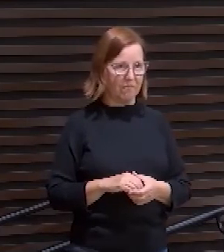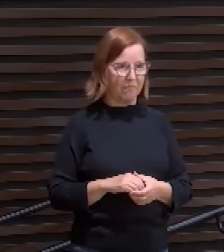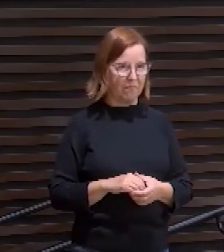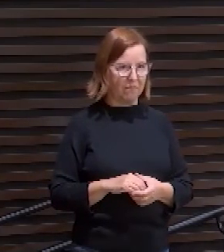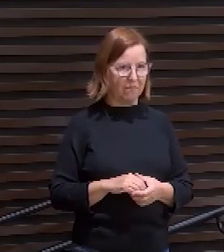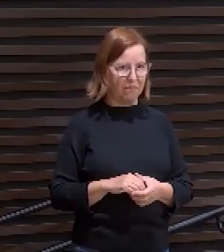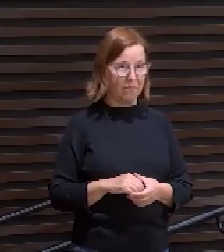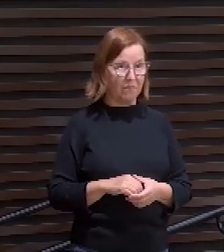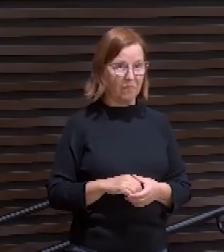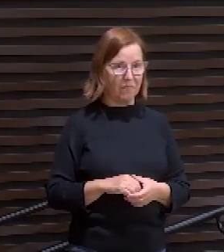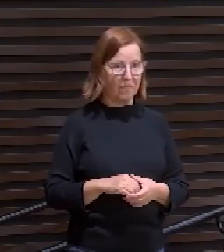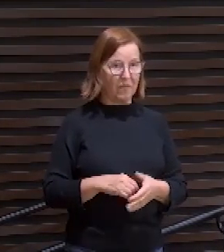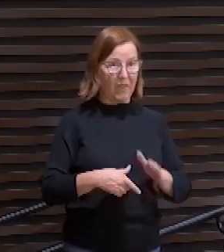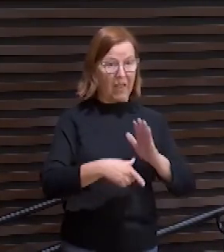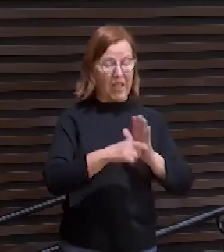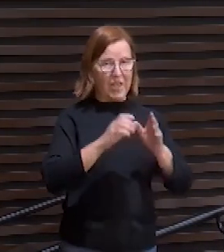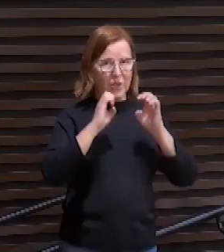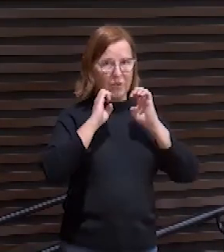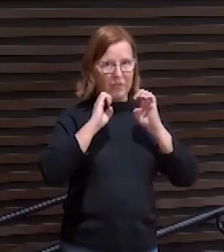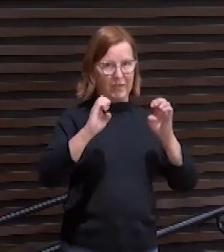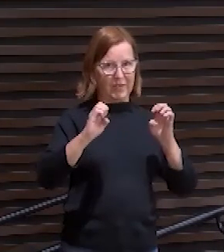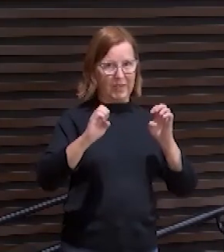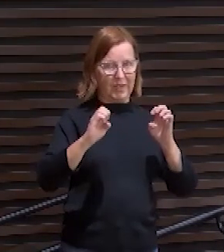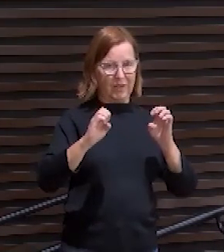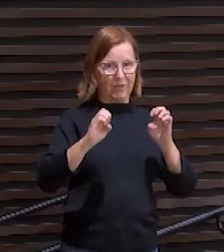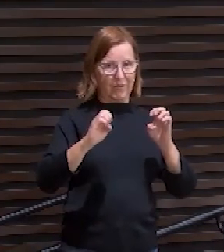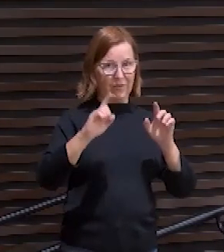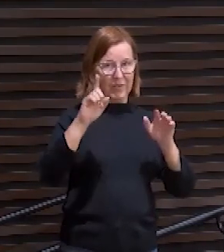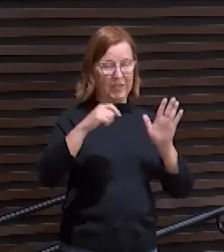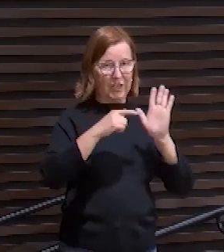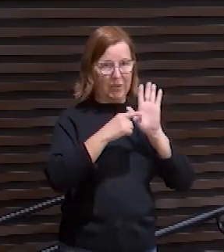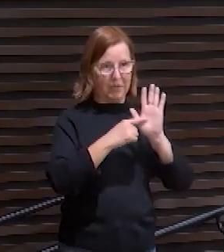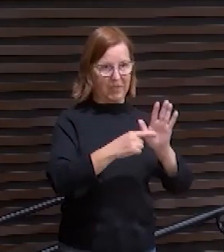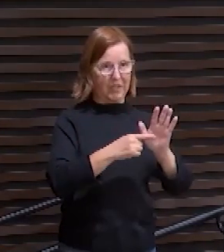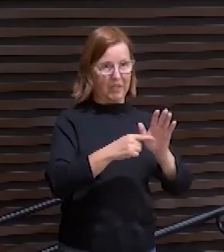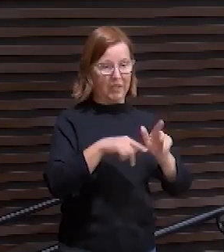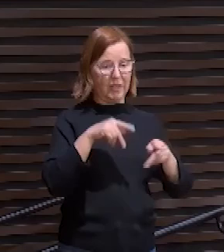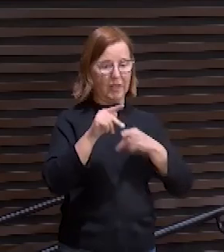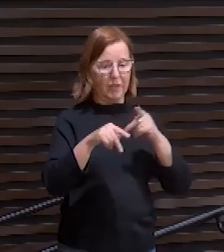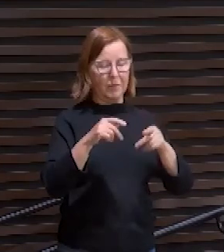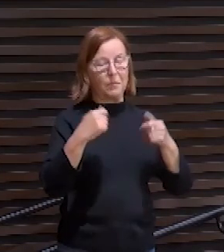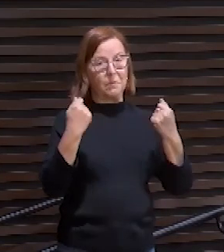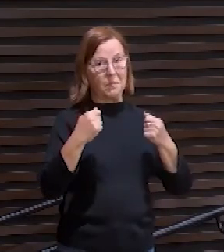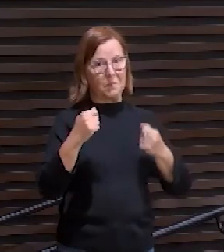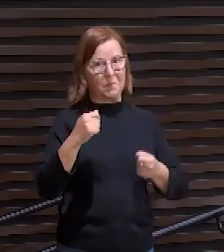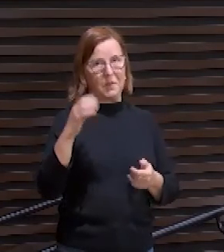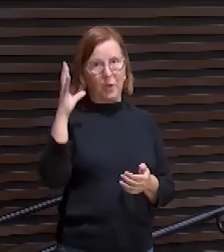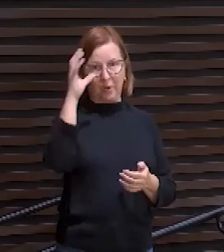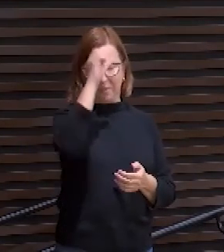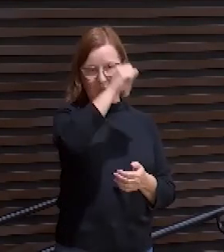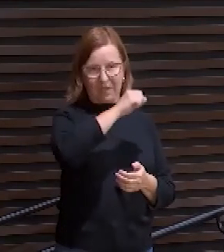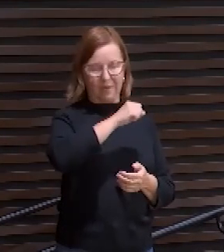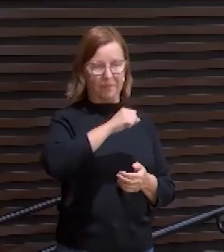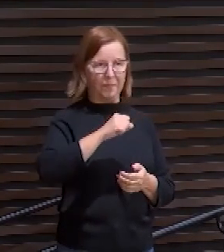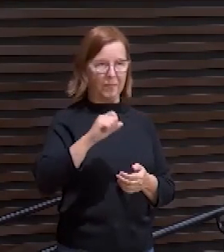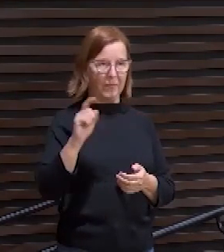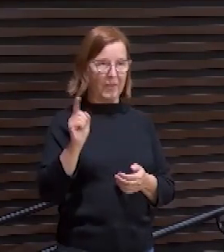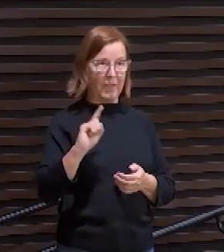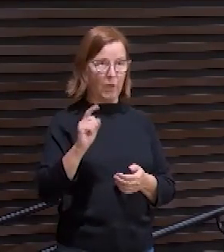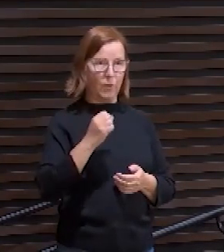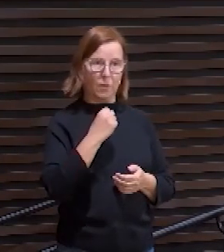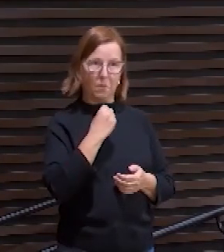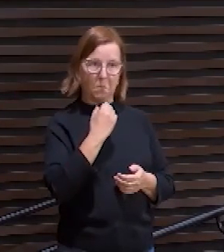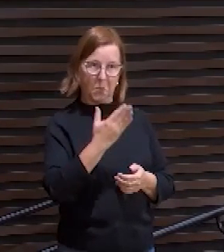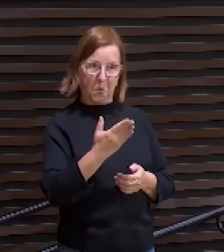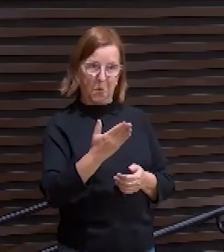antes que o evangelho possa ser apresentado, as pessoas devem compreender que não são boas